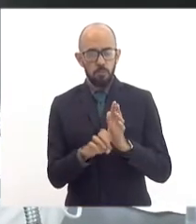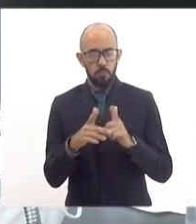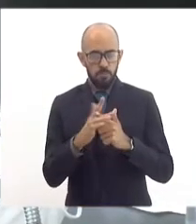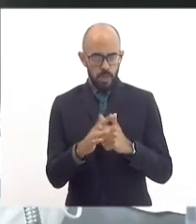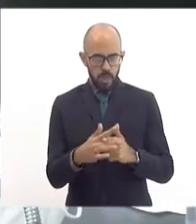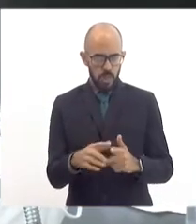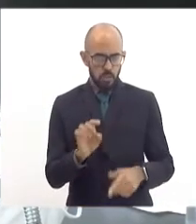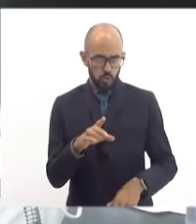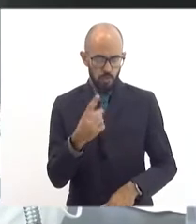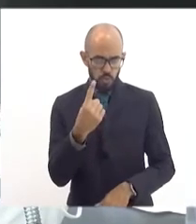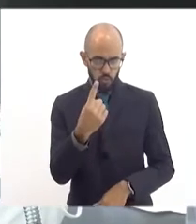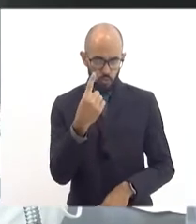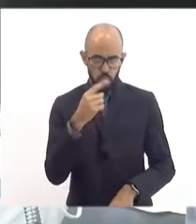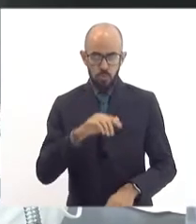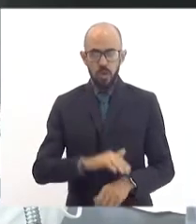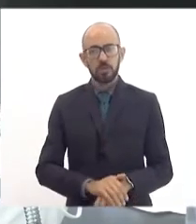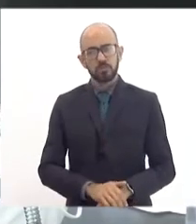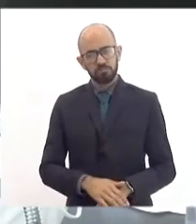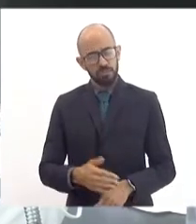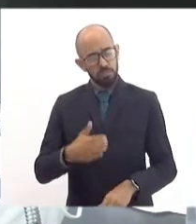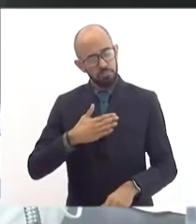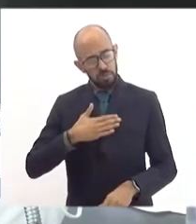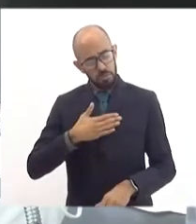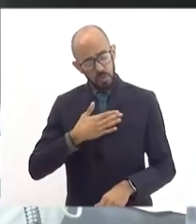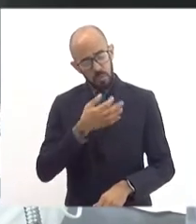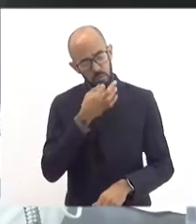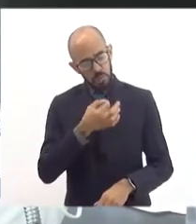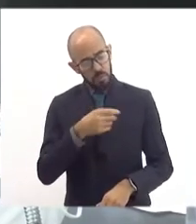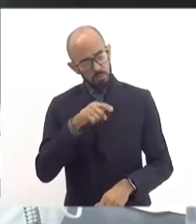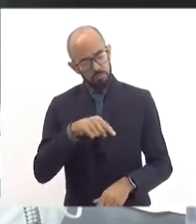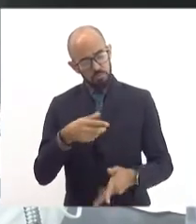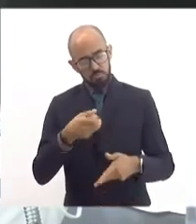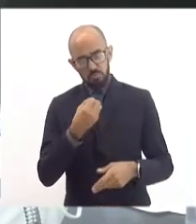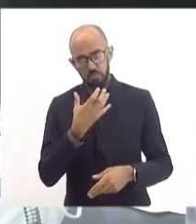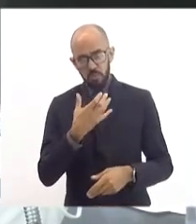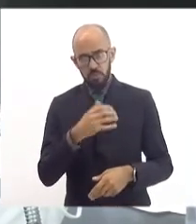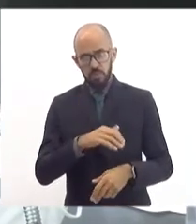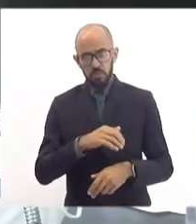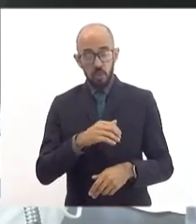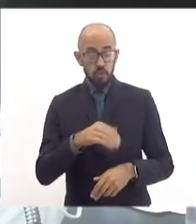já é uma grande efeméride. Né? Duas?